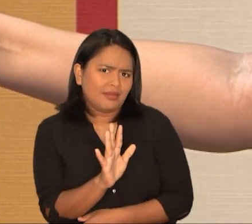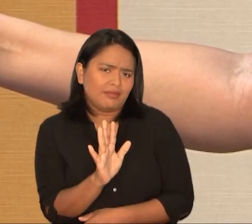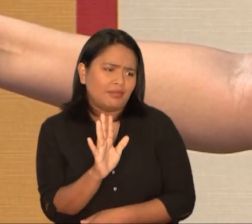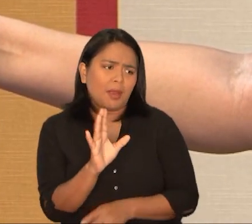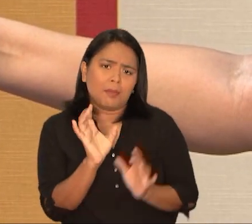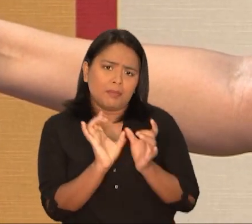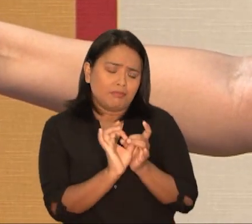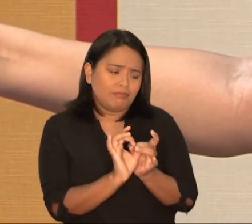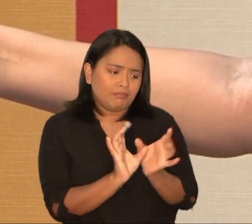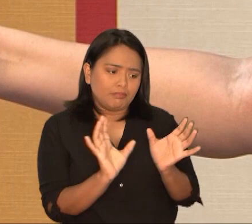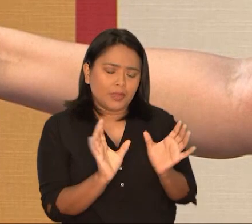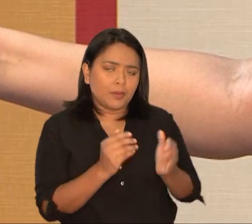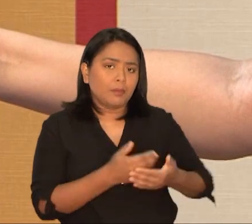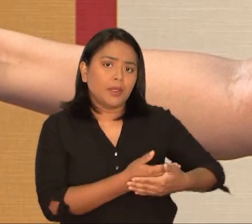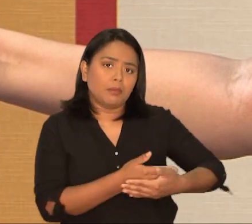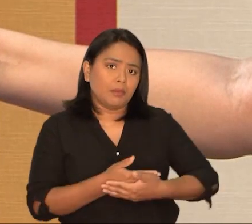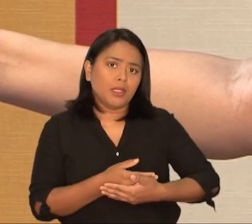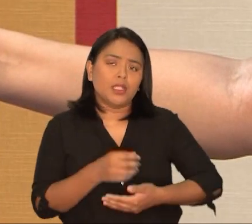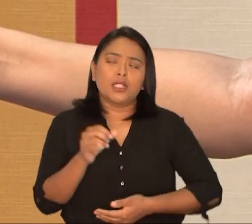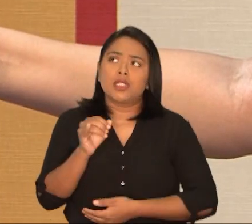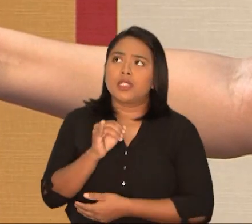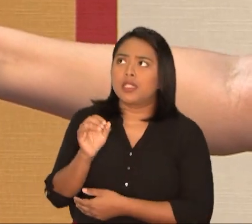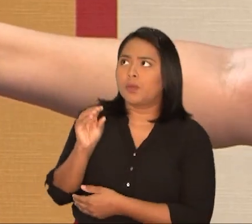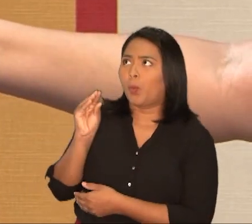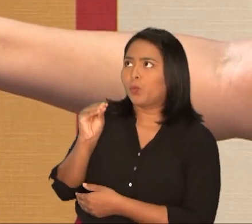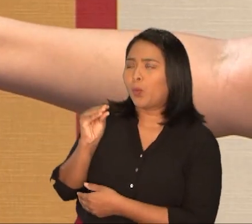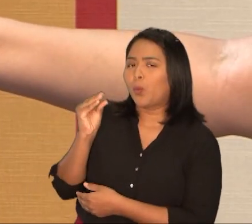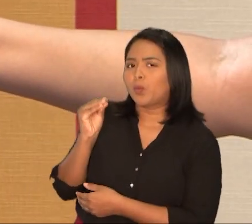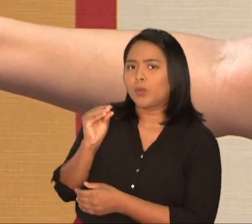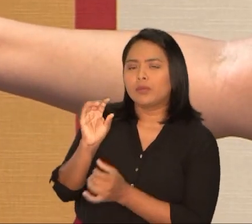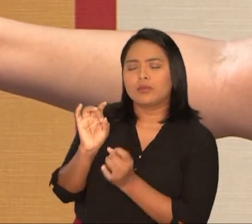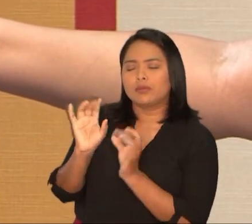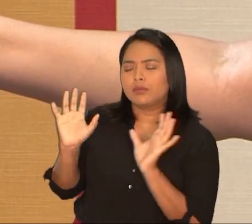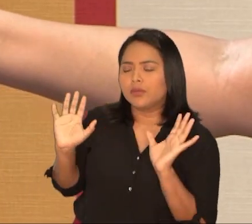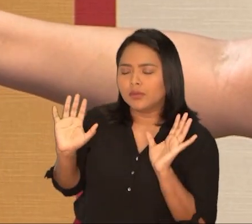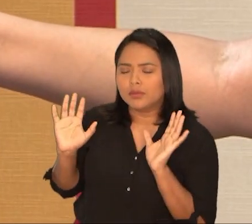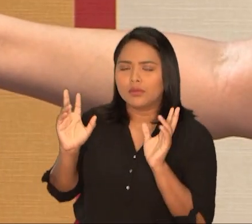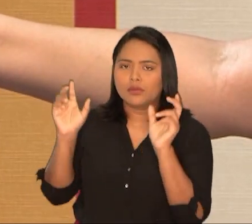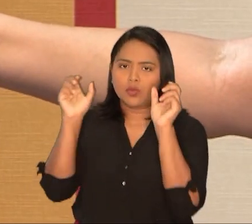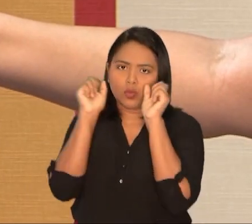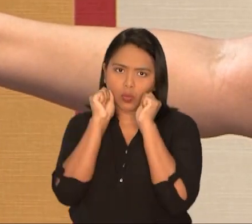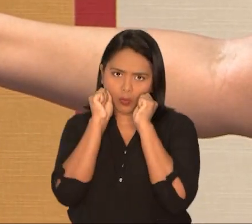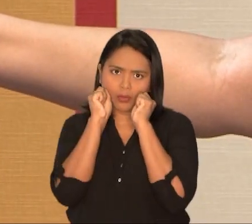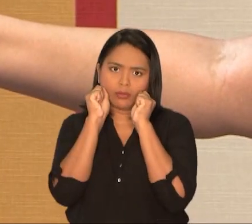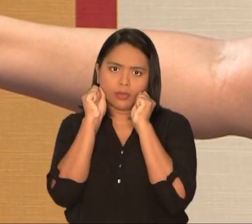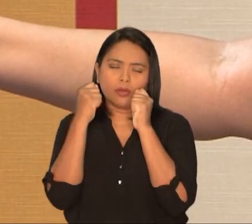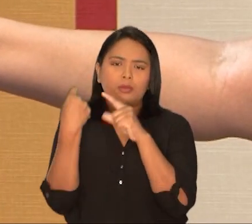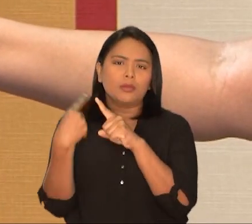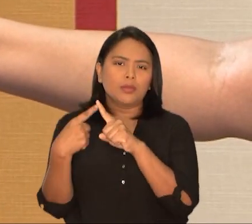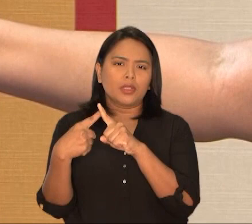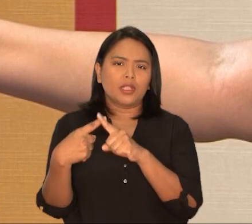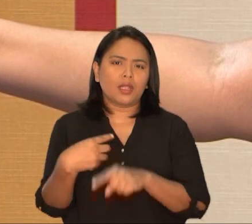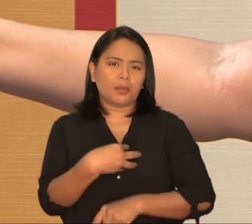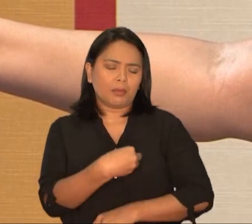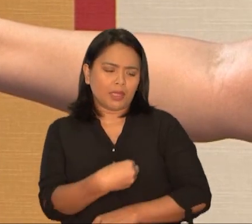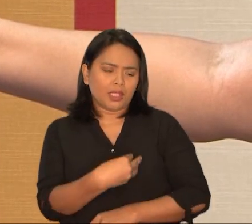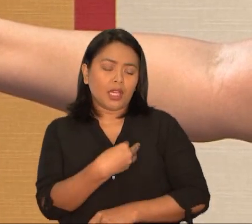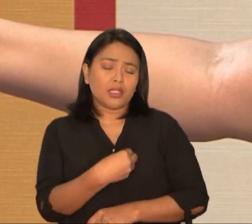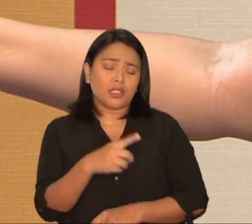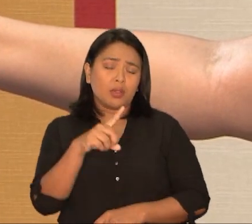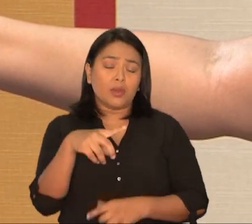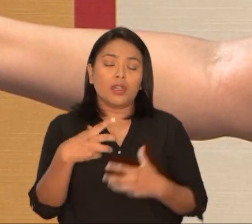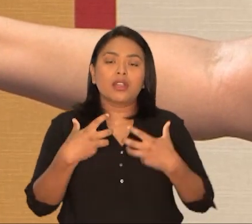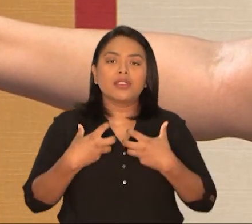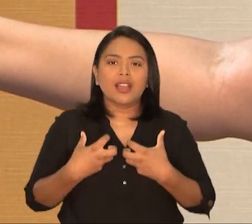Quando ele estiver satisfeito, ele vai parar e normalmente é isso. 2, 3 sucções, ele dorme, porque o processo de amamentação é um processo cansativo para esse